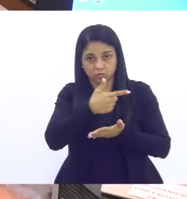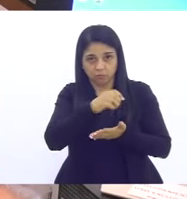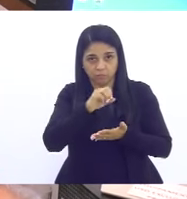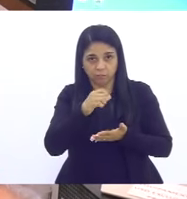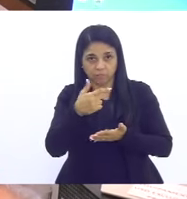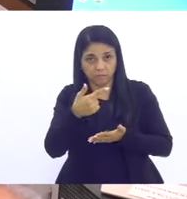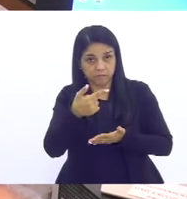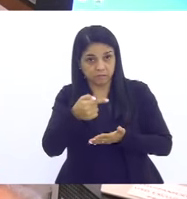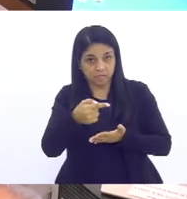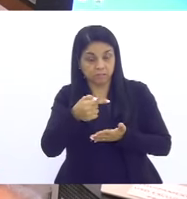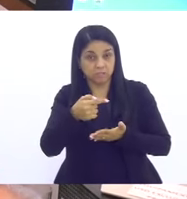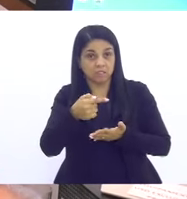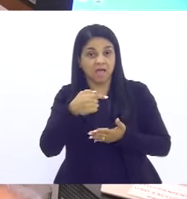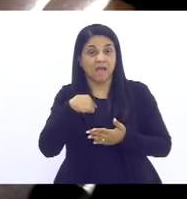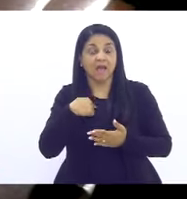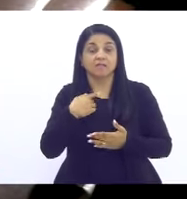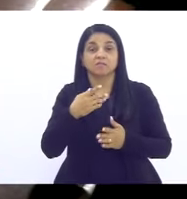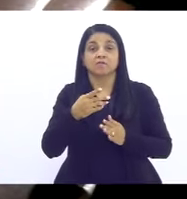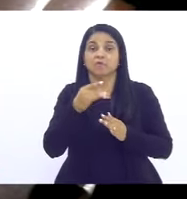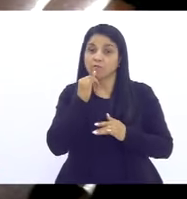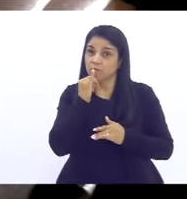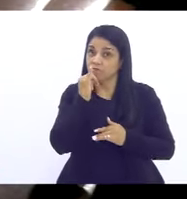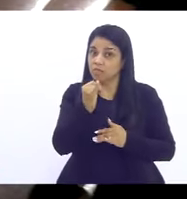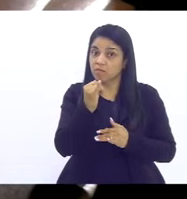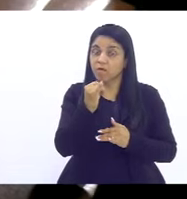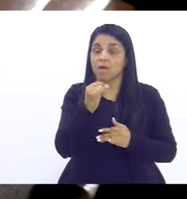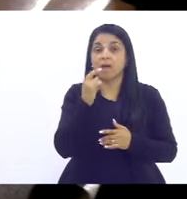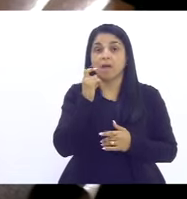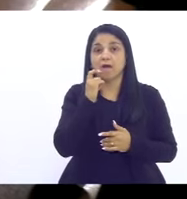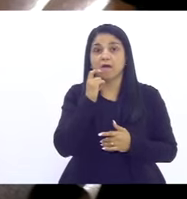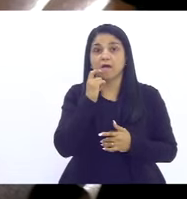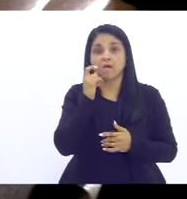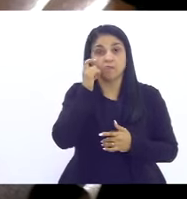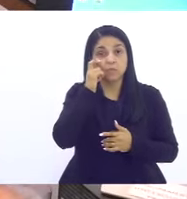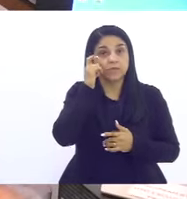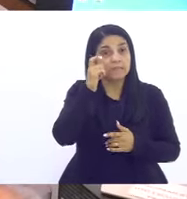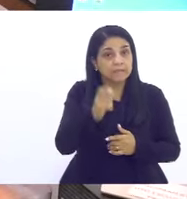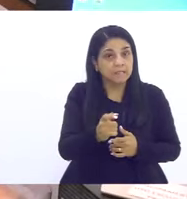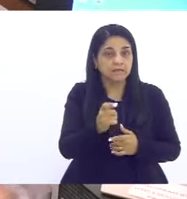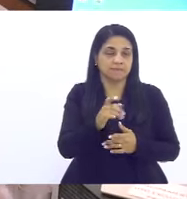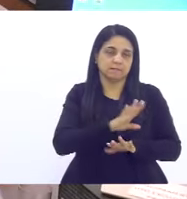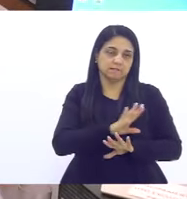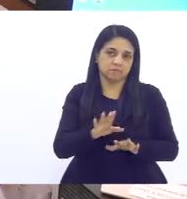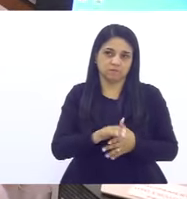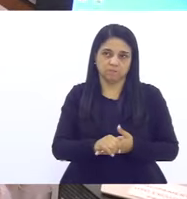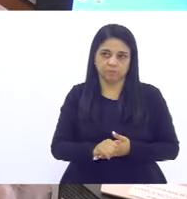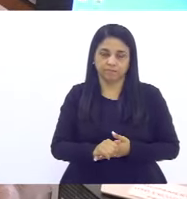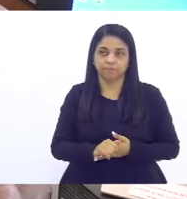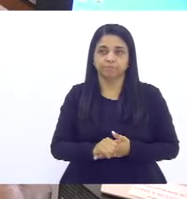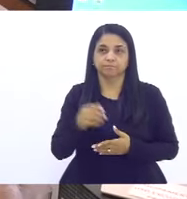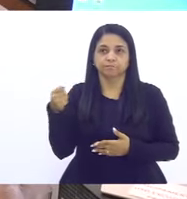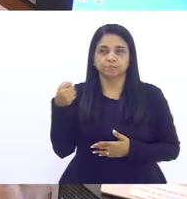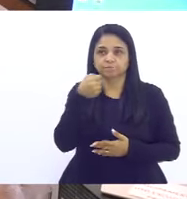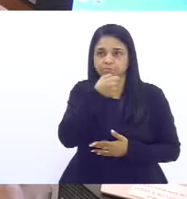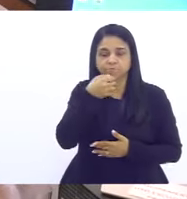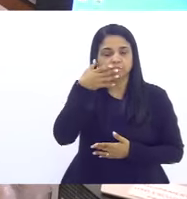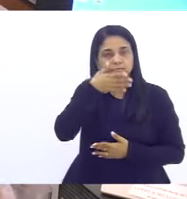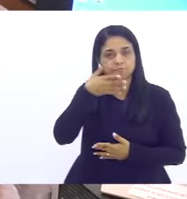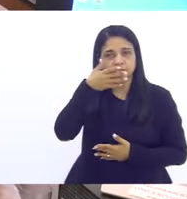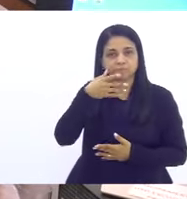vai manifestar a nossa intenção. Tá bom. Obrigado. Obrigado, presidente. Obrigado. Passar a palavra para o prefeito